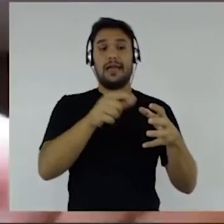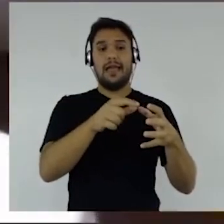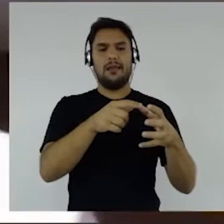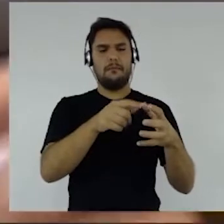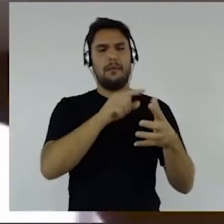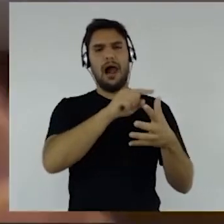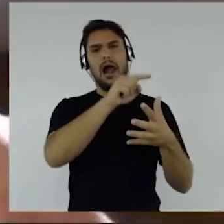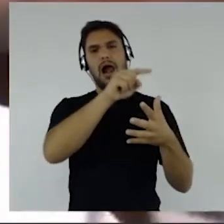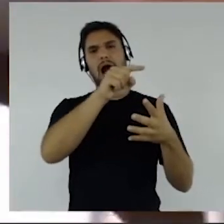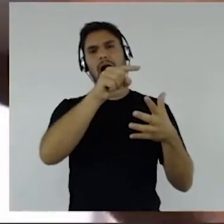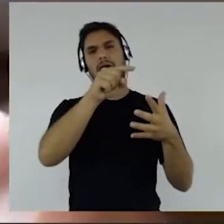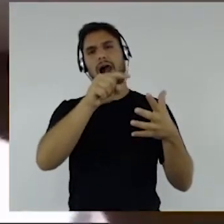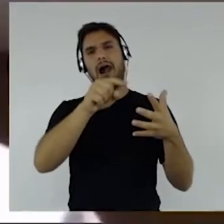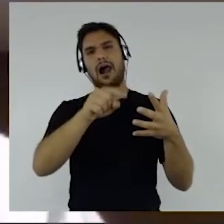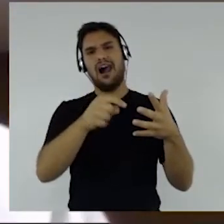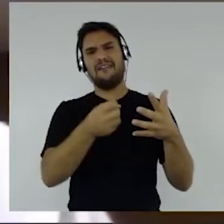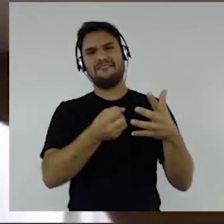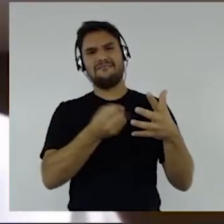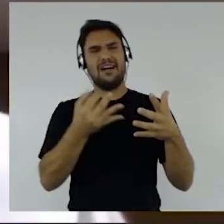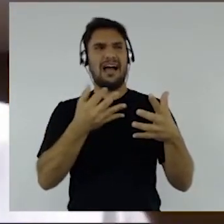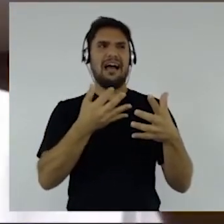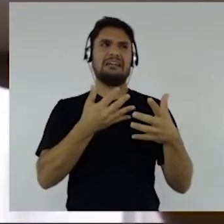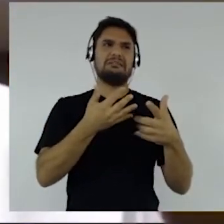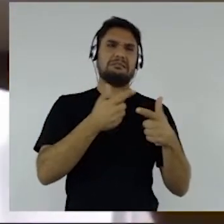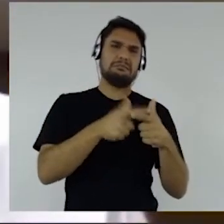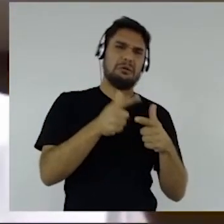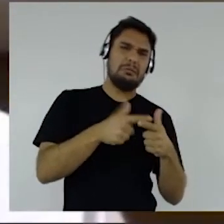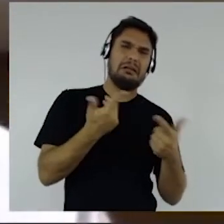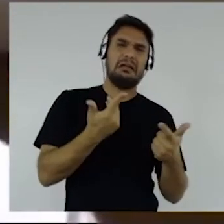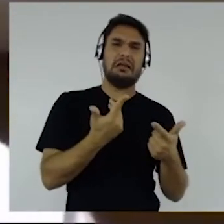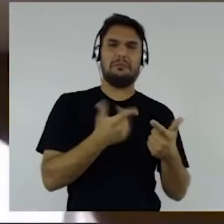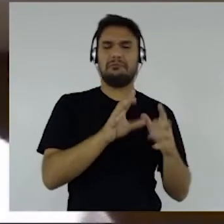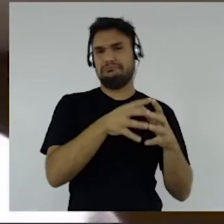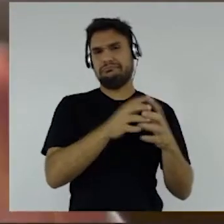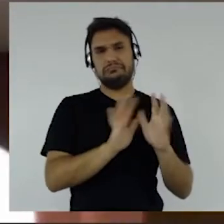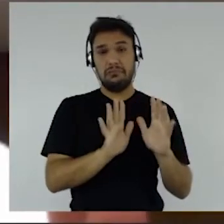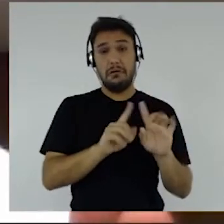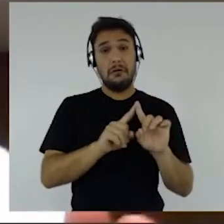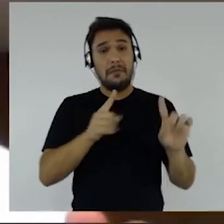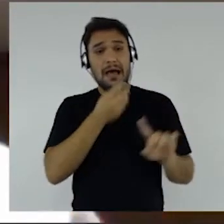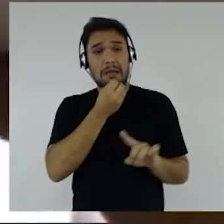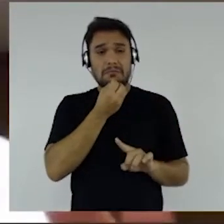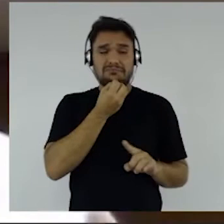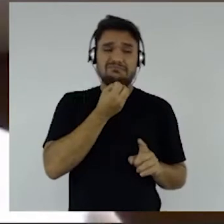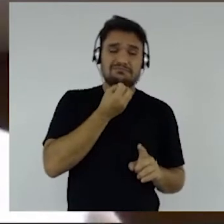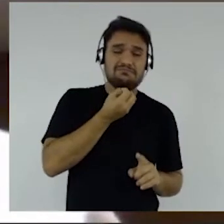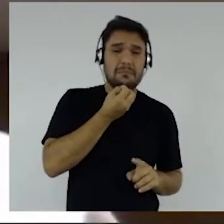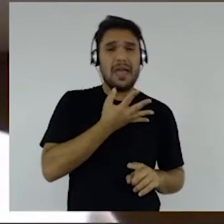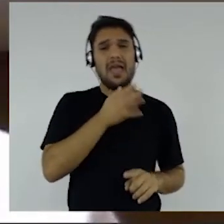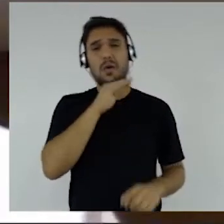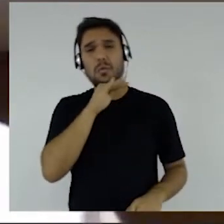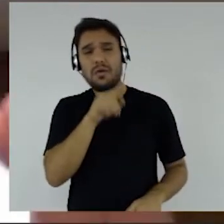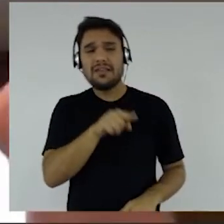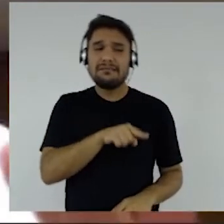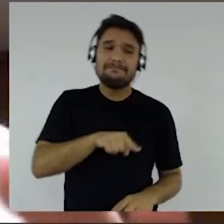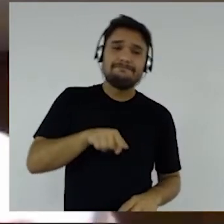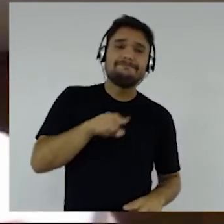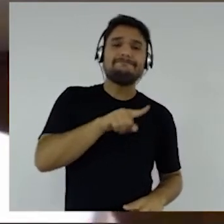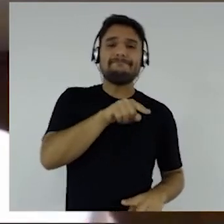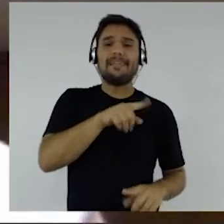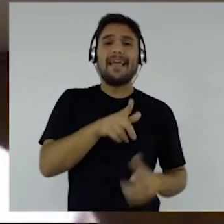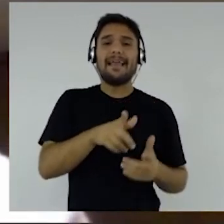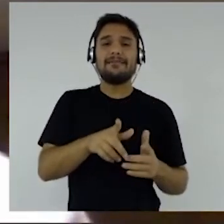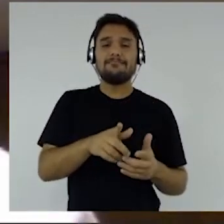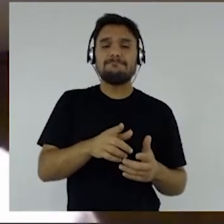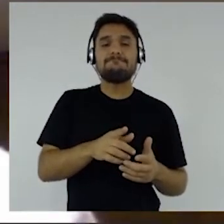monstro, né? Assim, são várias aberrações num pacote só, mas bem ou mal, o pacote anticrime